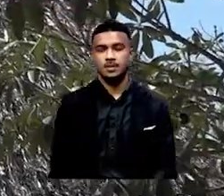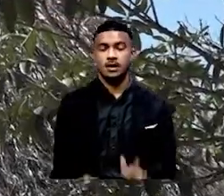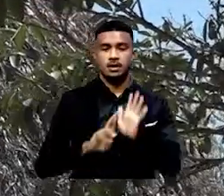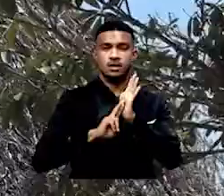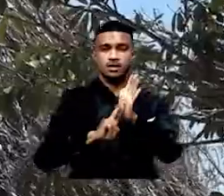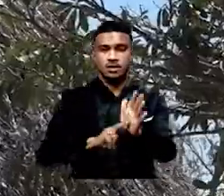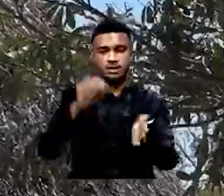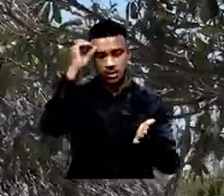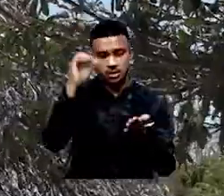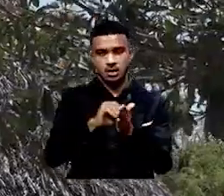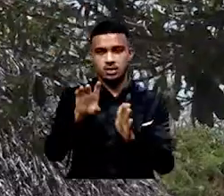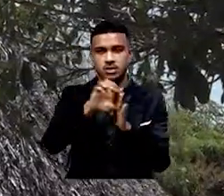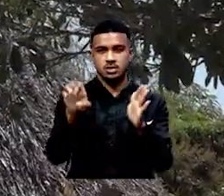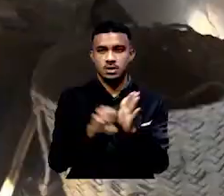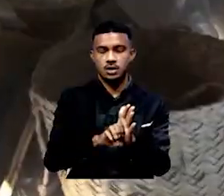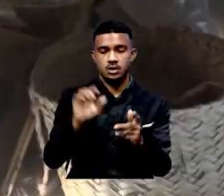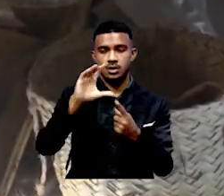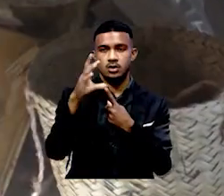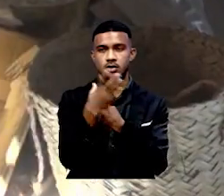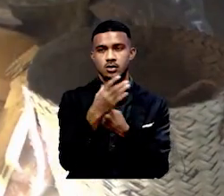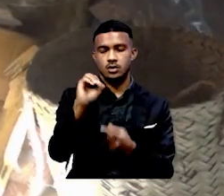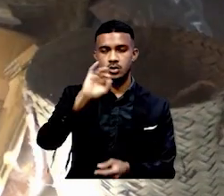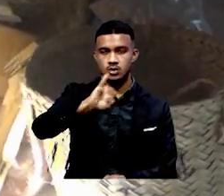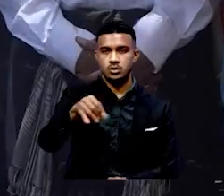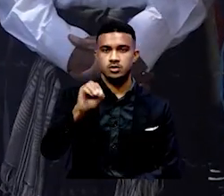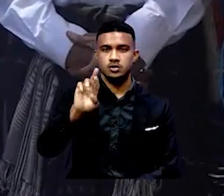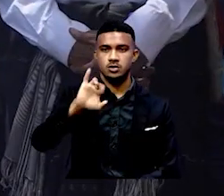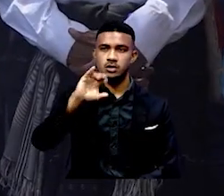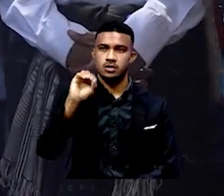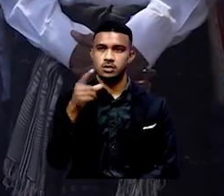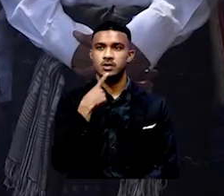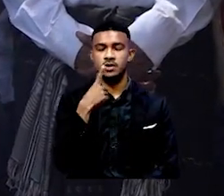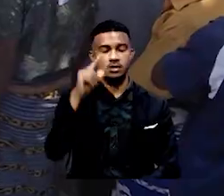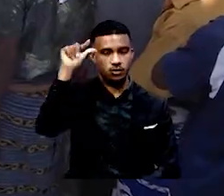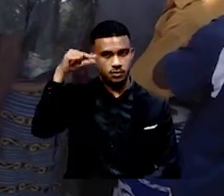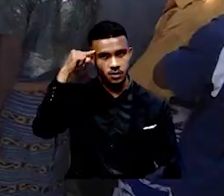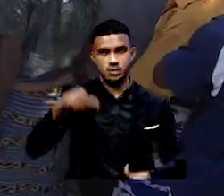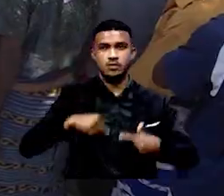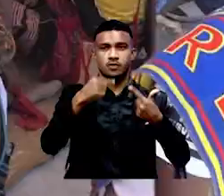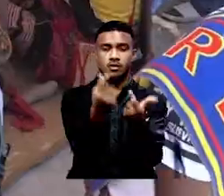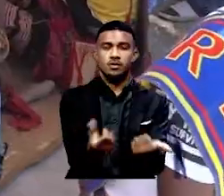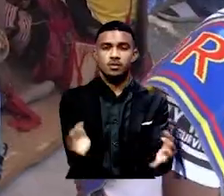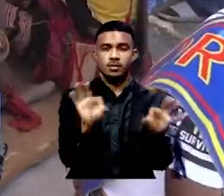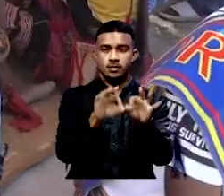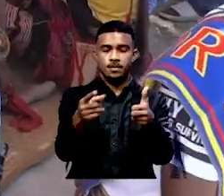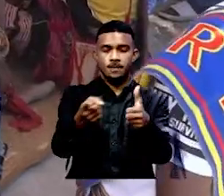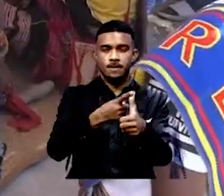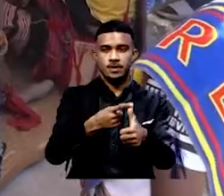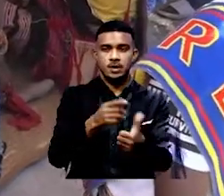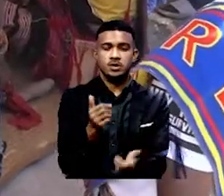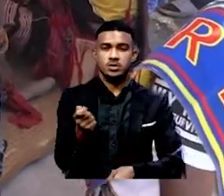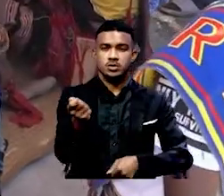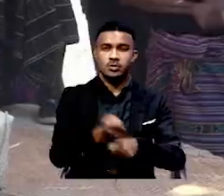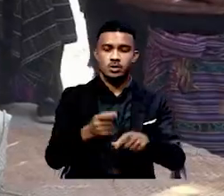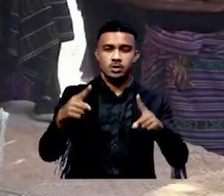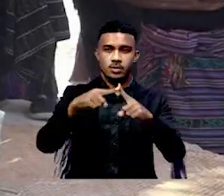Representante Secretaria Estado Arte e Cultura Osório Leque Hateten, Governo foi prioridade no apoio ba uma lição hanesan